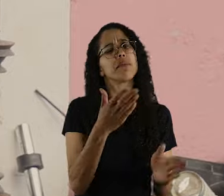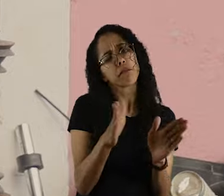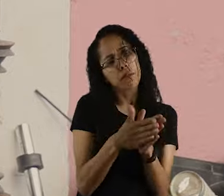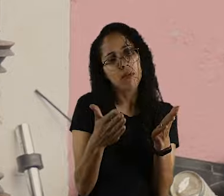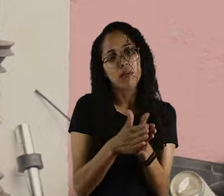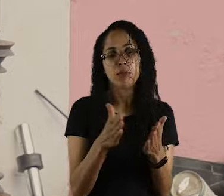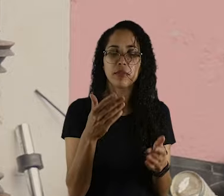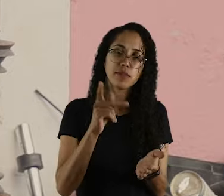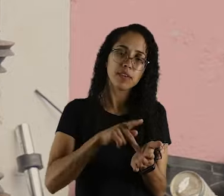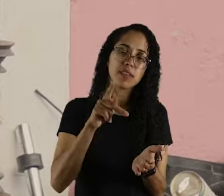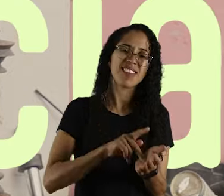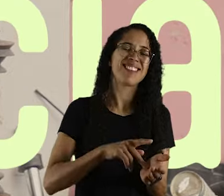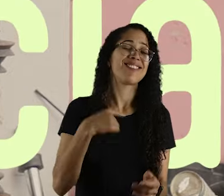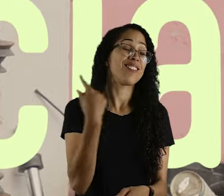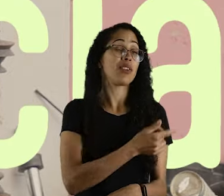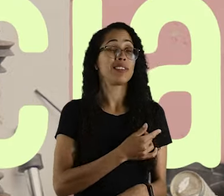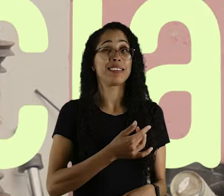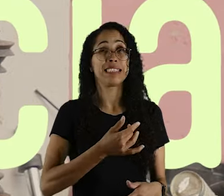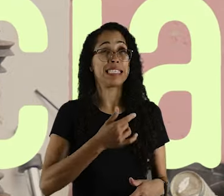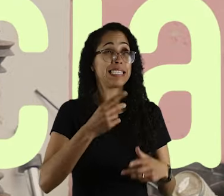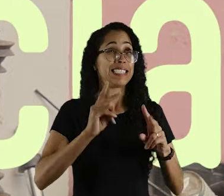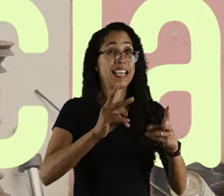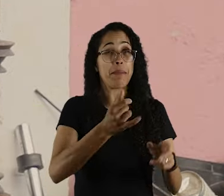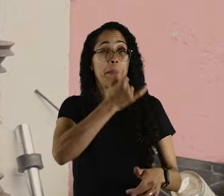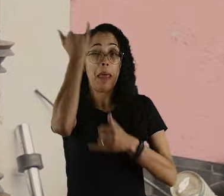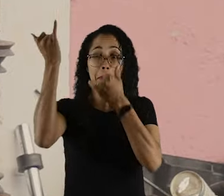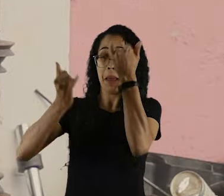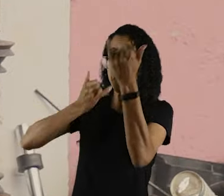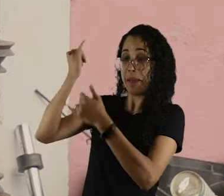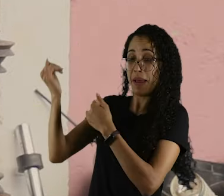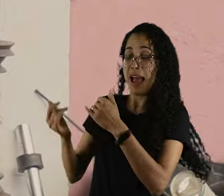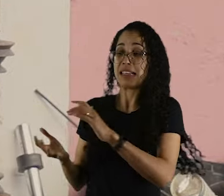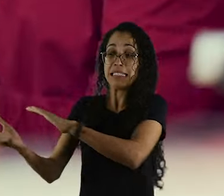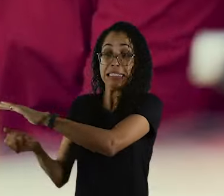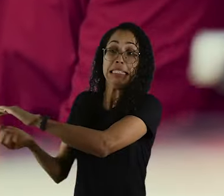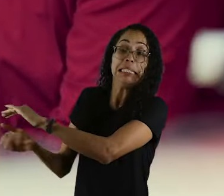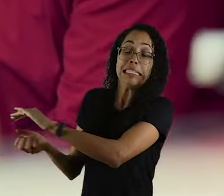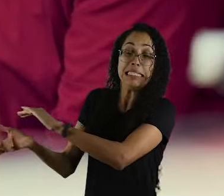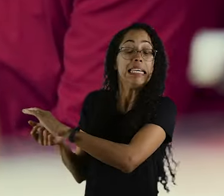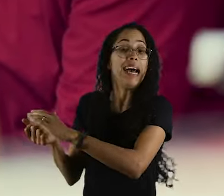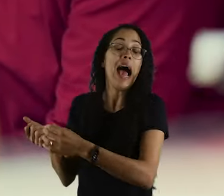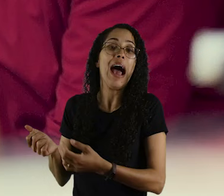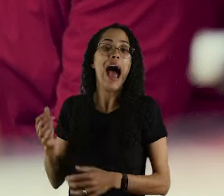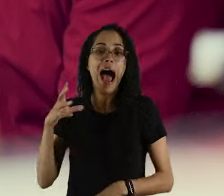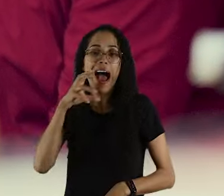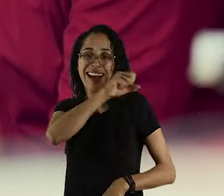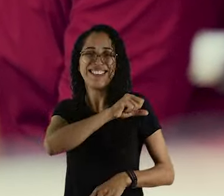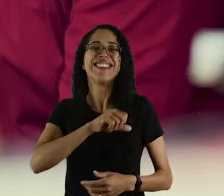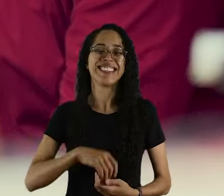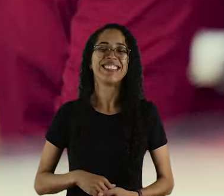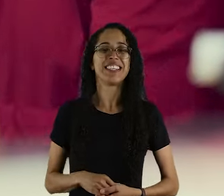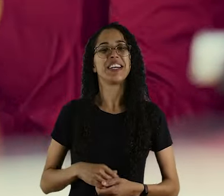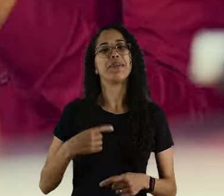pobre, a nossa vida é uma emergência, né? Então, no final do mês ali, a gente tem que tirar da reserva de emergência e aí ter a